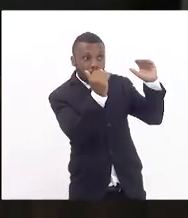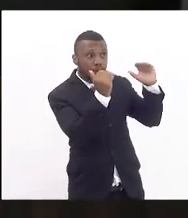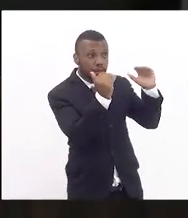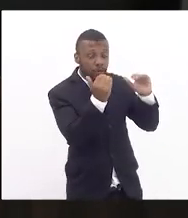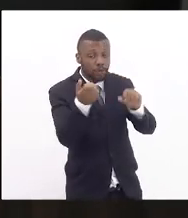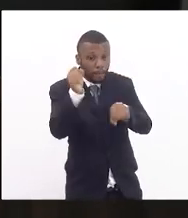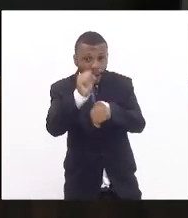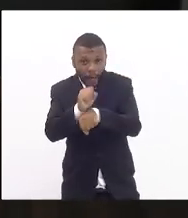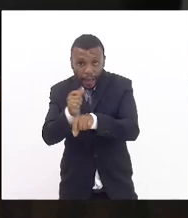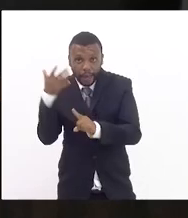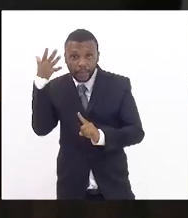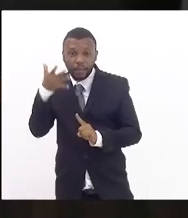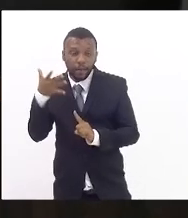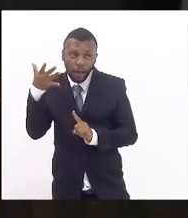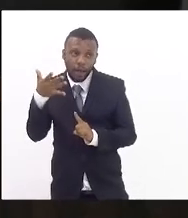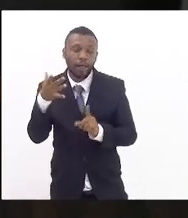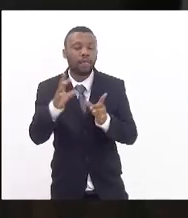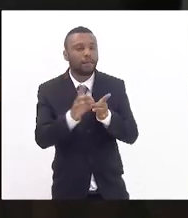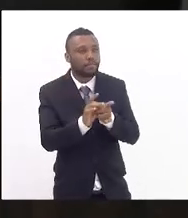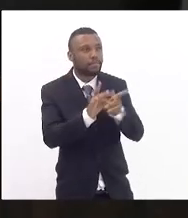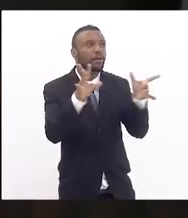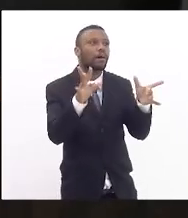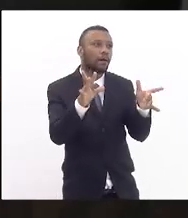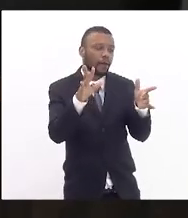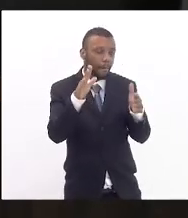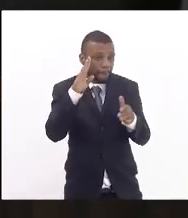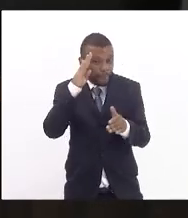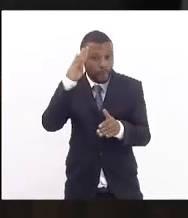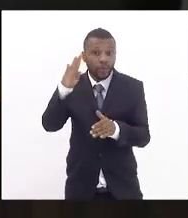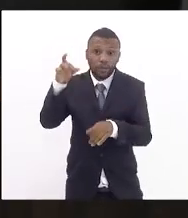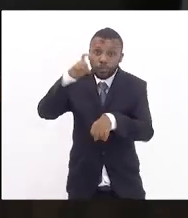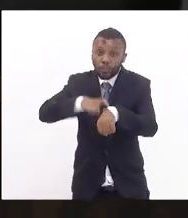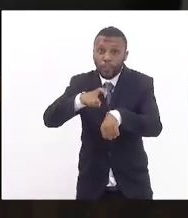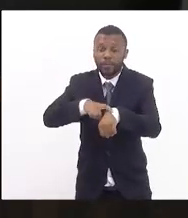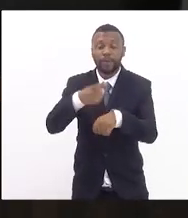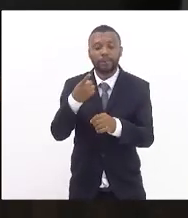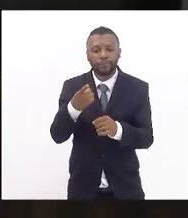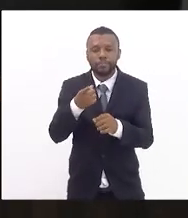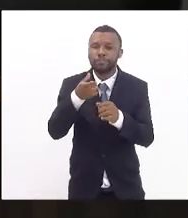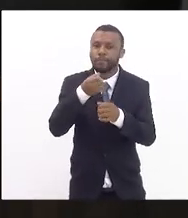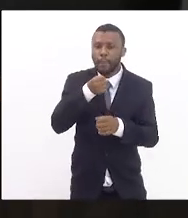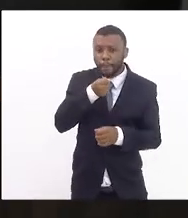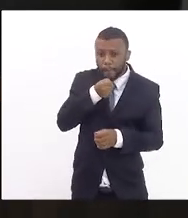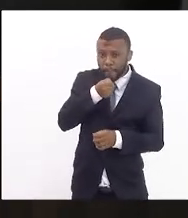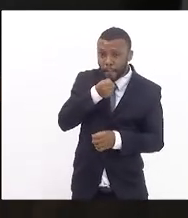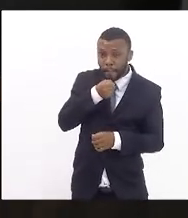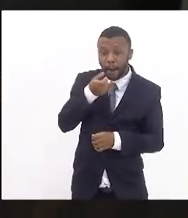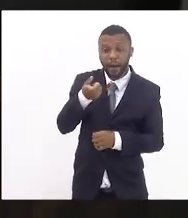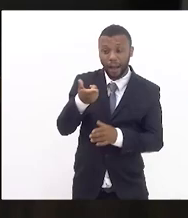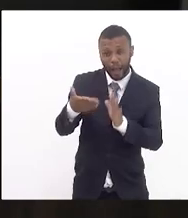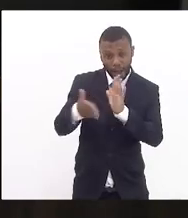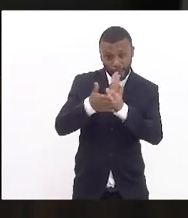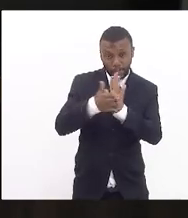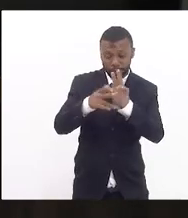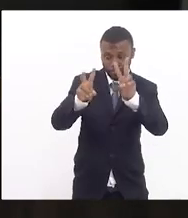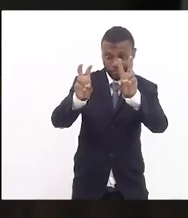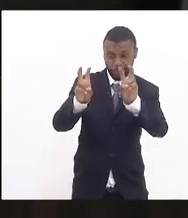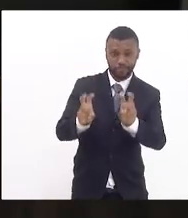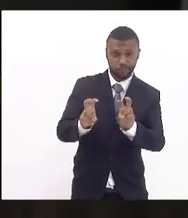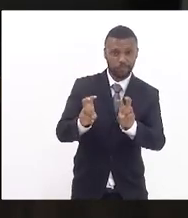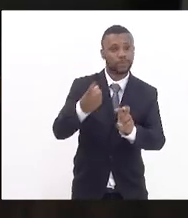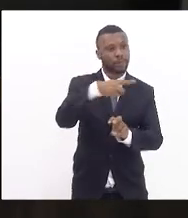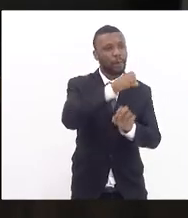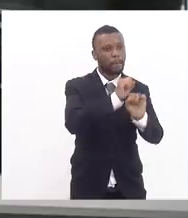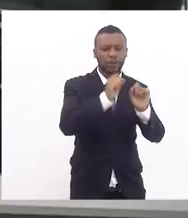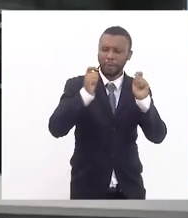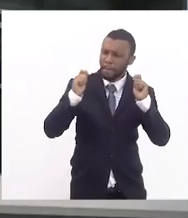vontade. Ainda mais quando estiver cantando aqui a pauta, podem, por favor, fazer a reivindicação de vocês, mas... Deixa o deputado,